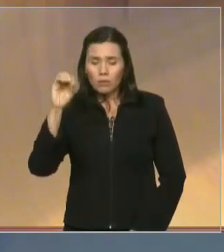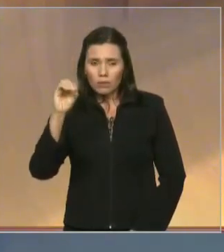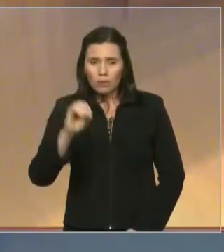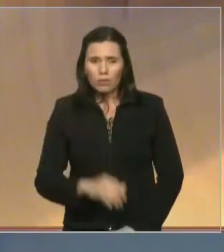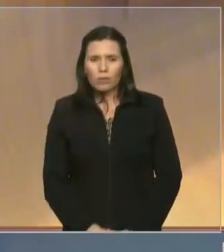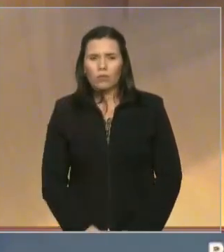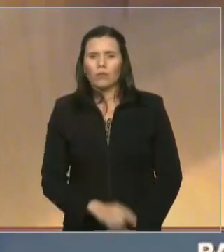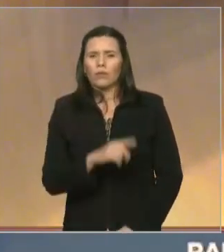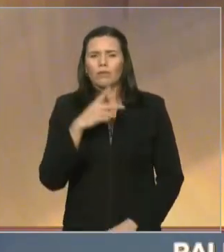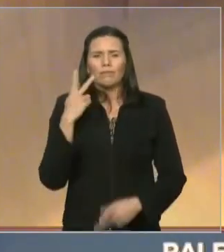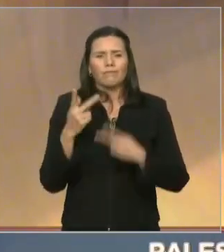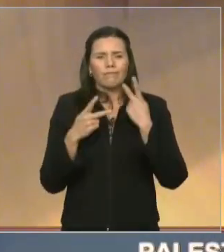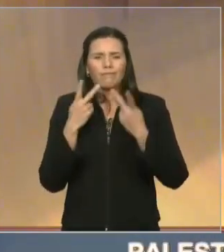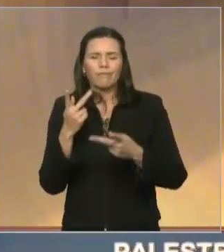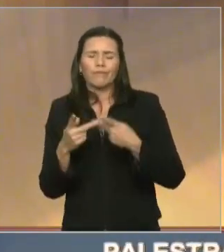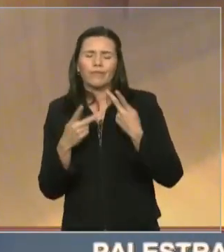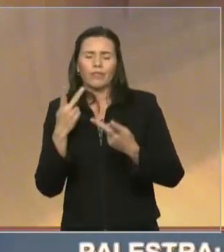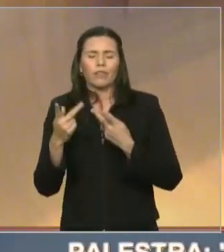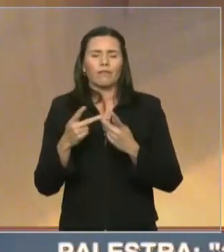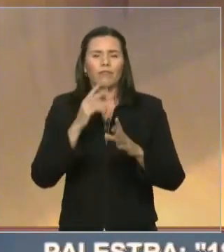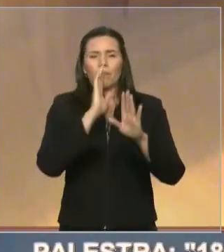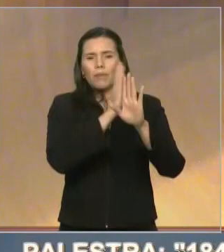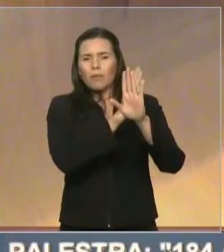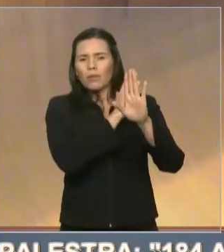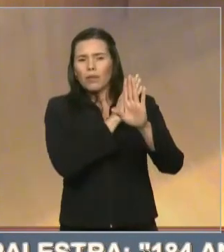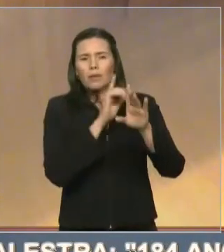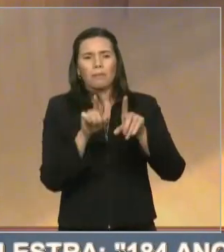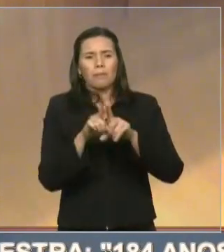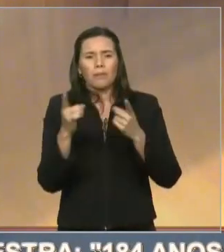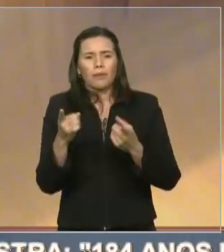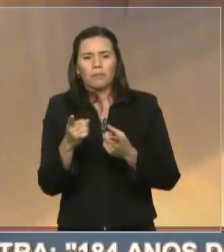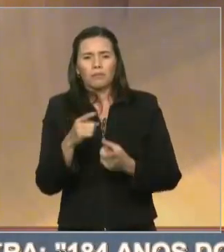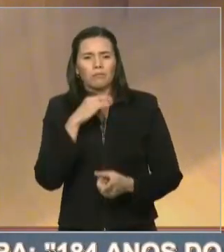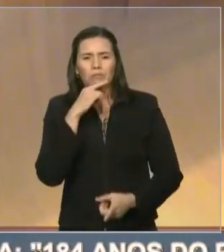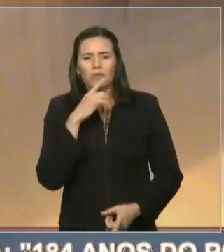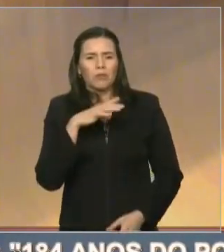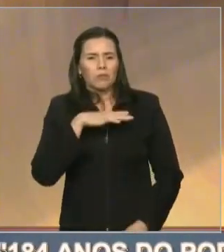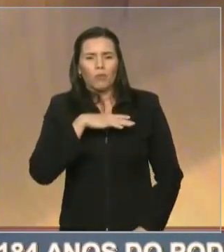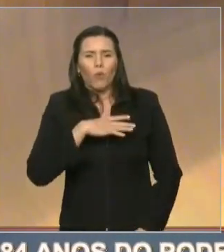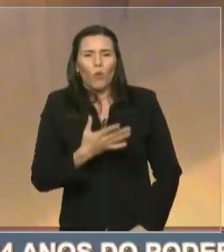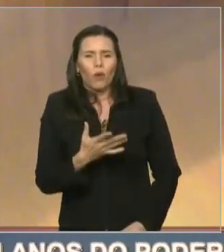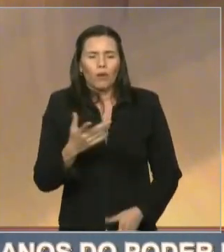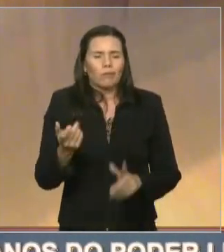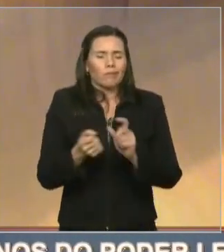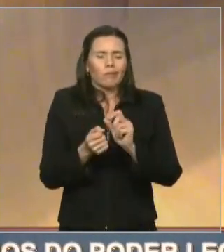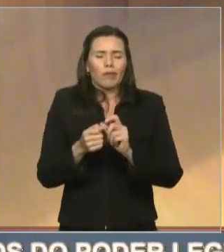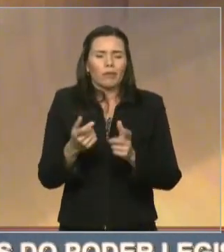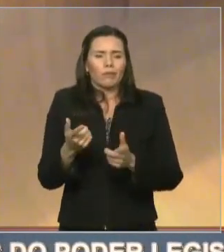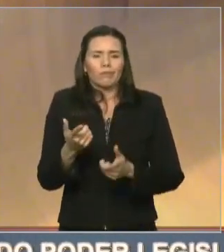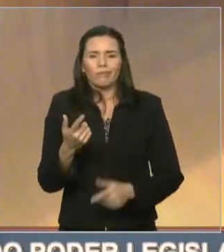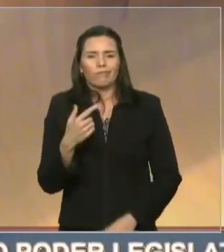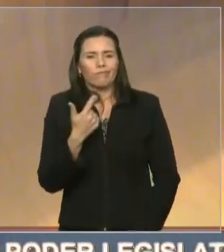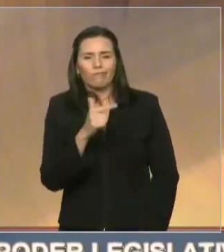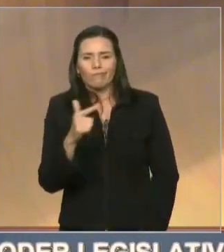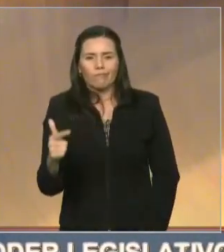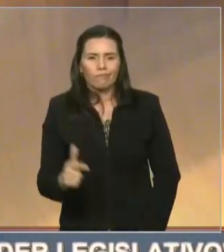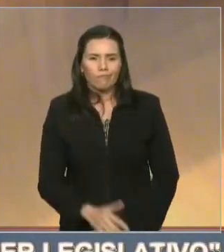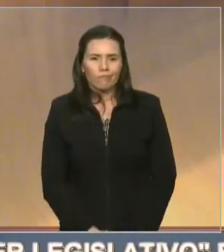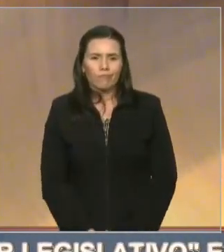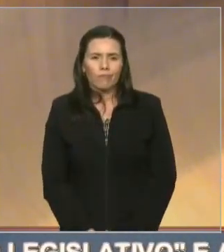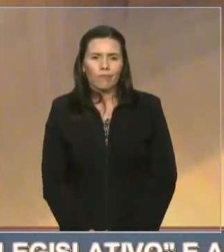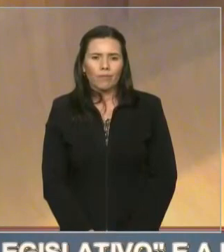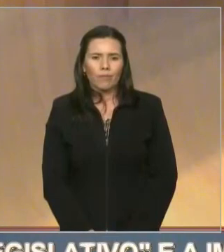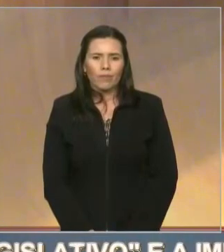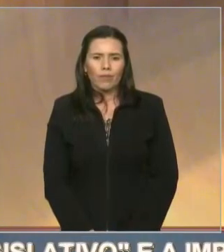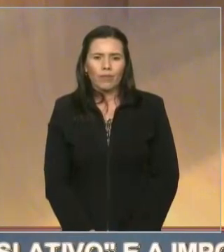podia falar, mas ninguém deu bola para isso. E as águas passando pelo turno do tempo. Pois não é que o